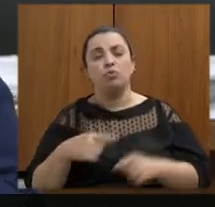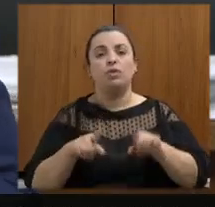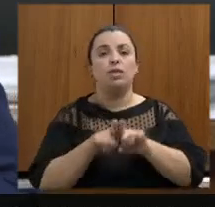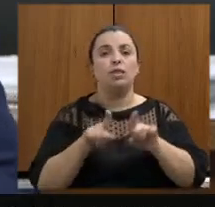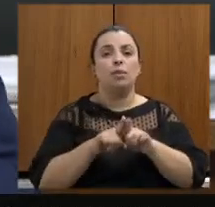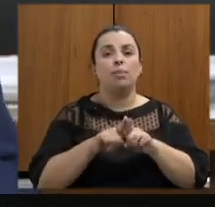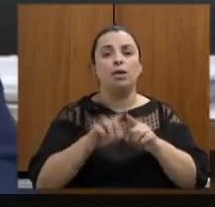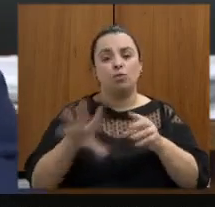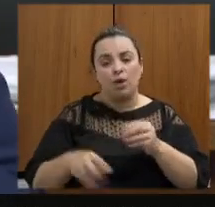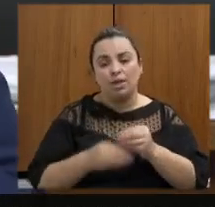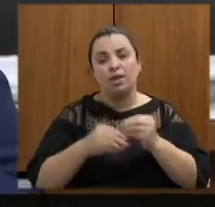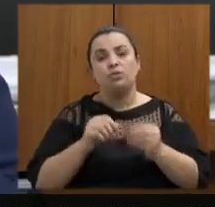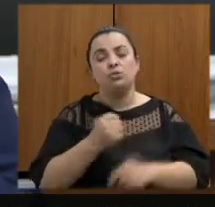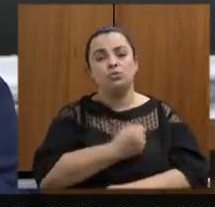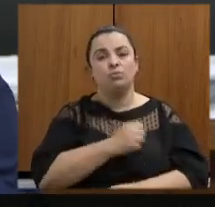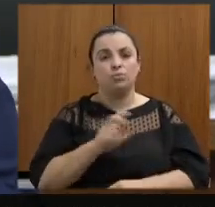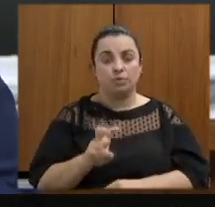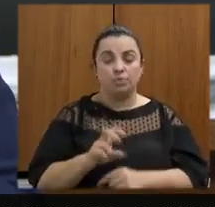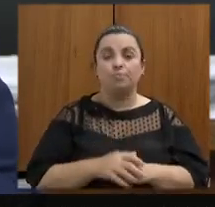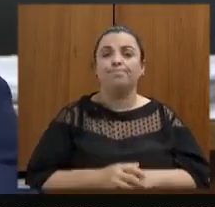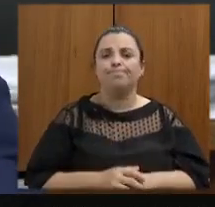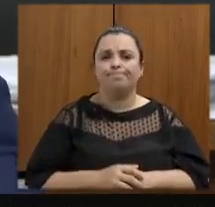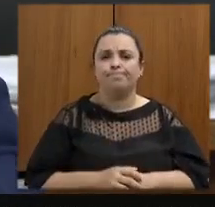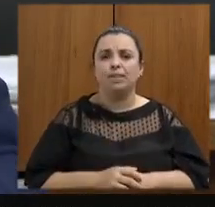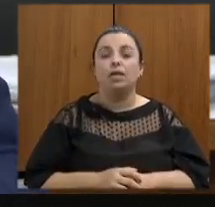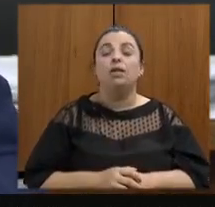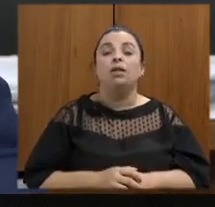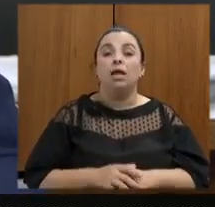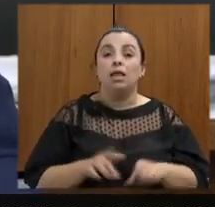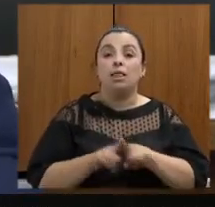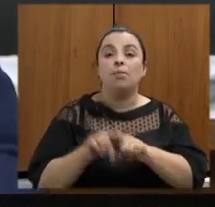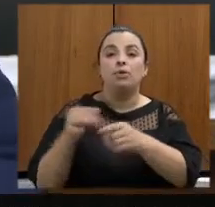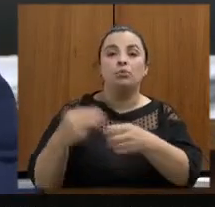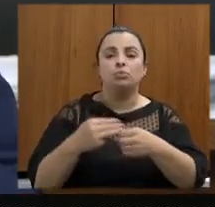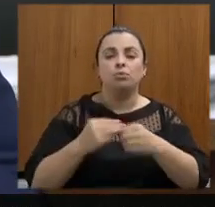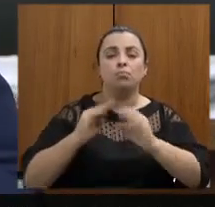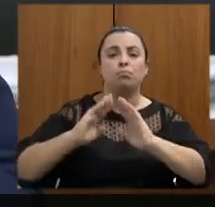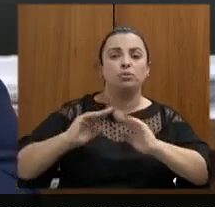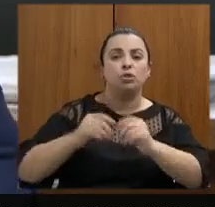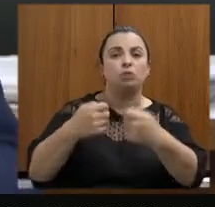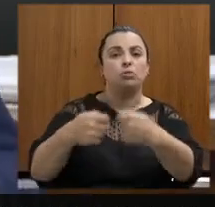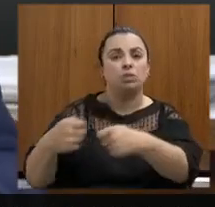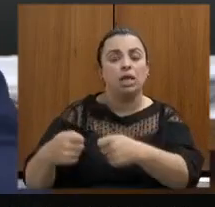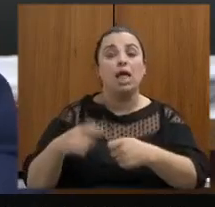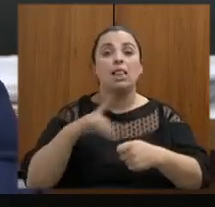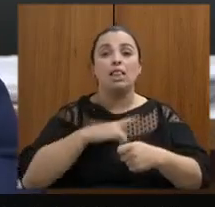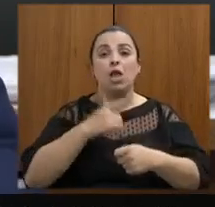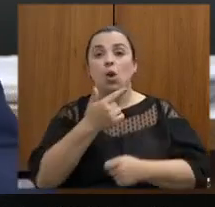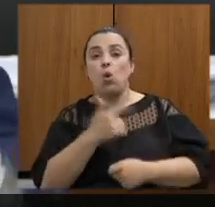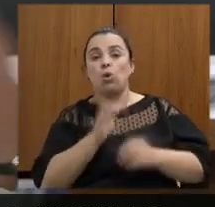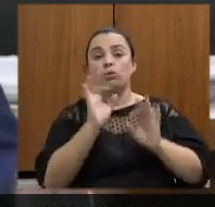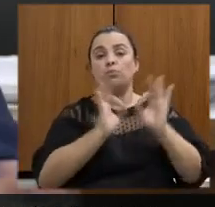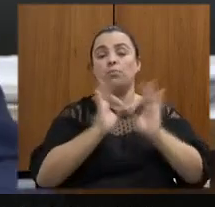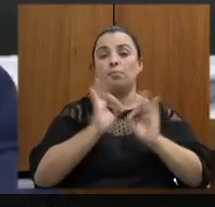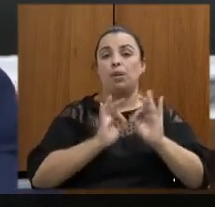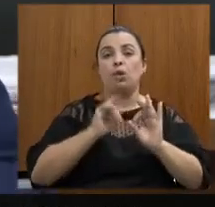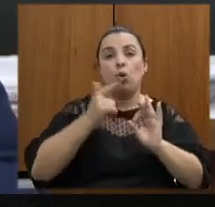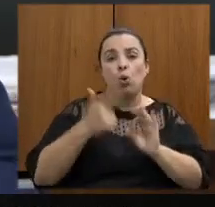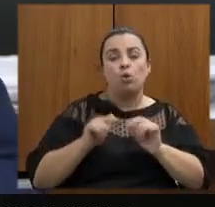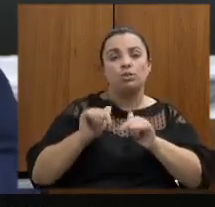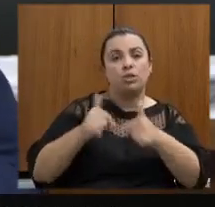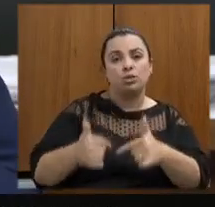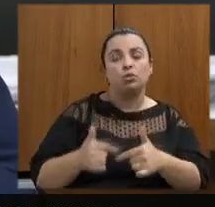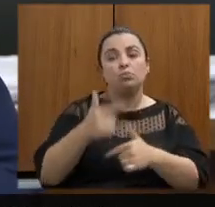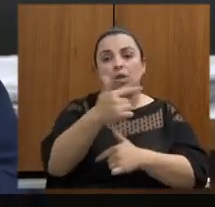anexo 5 o fim ainda a partir das demandas apresentadas por municípios estão sendo planejadas outras intervenções para outro